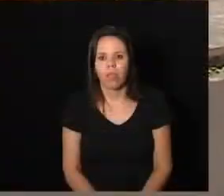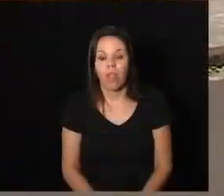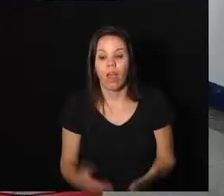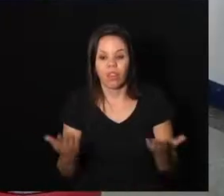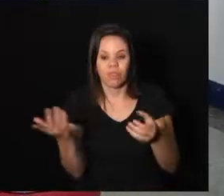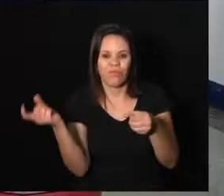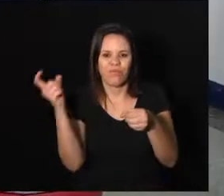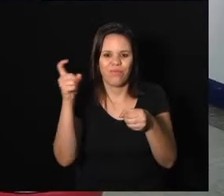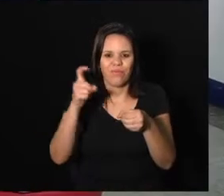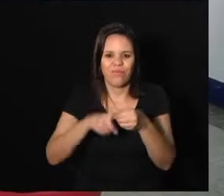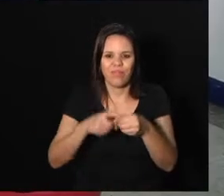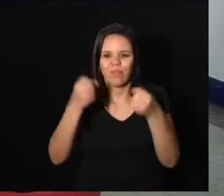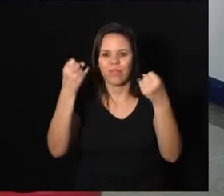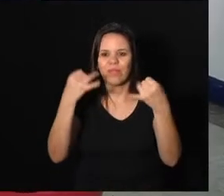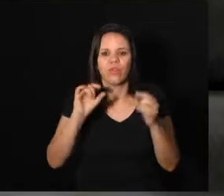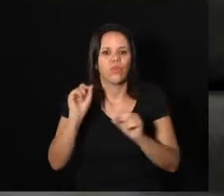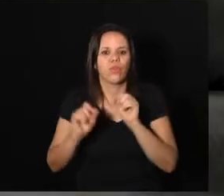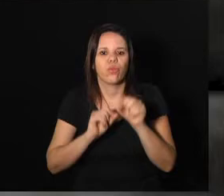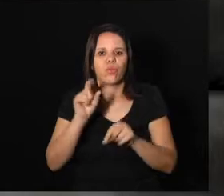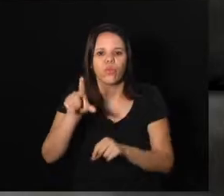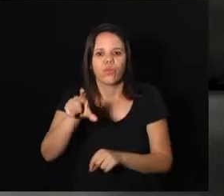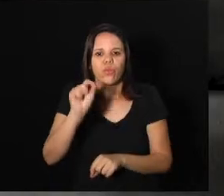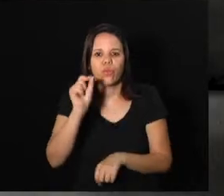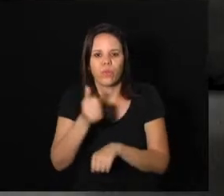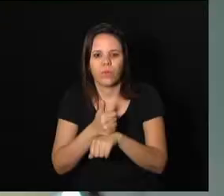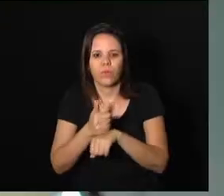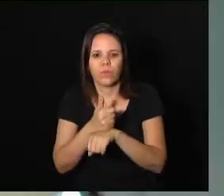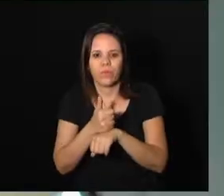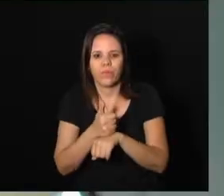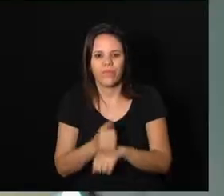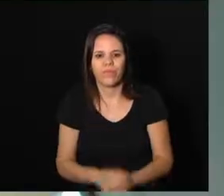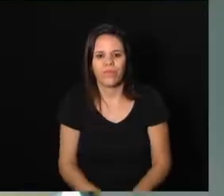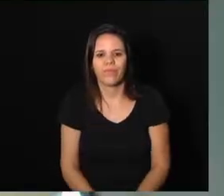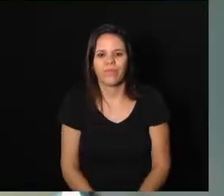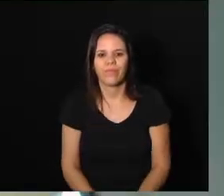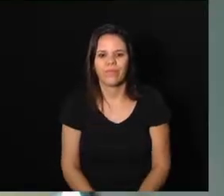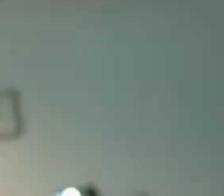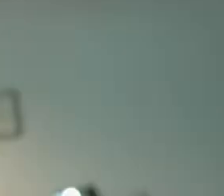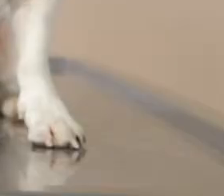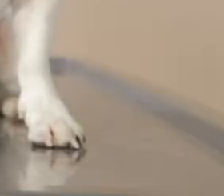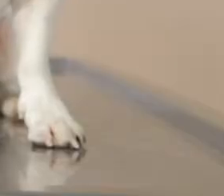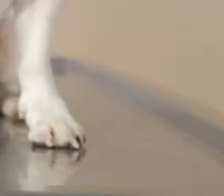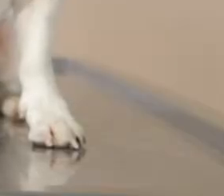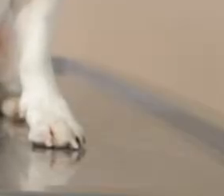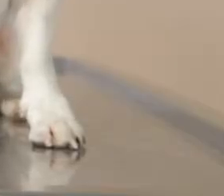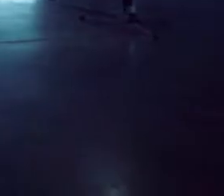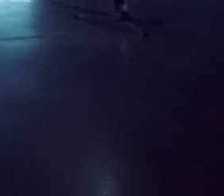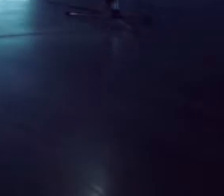Estamos de volta para falar sobre a escolha de profissões.